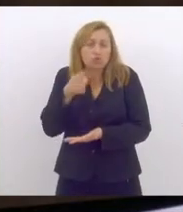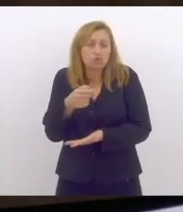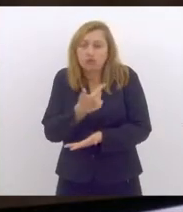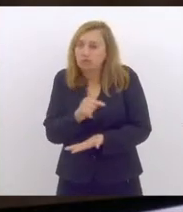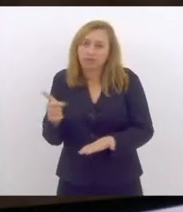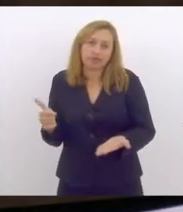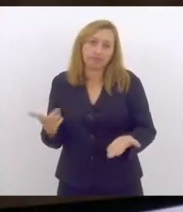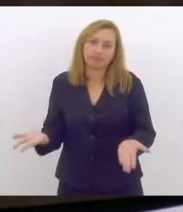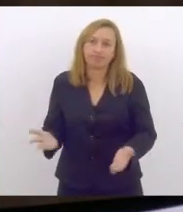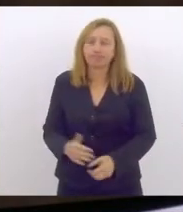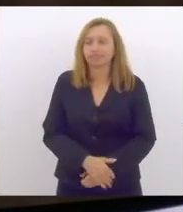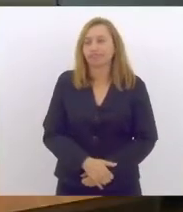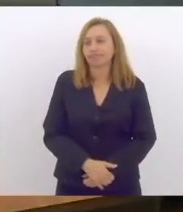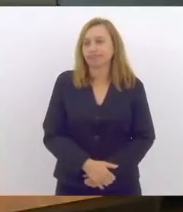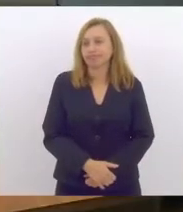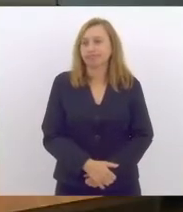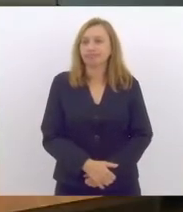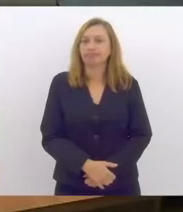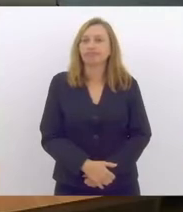nenhuma.